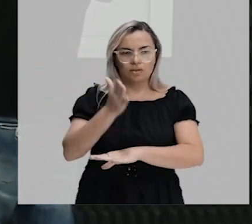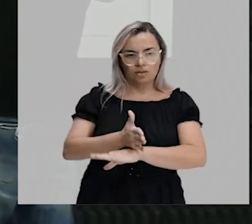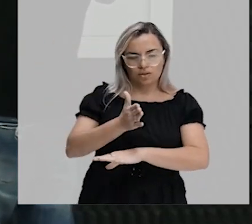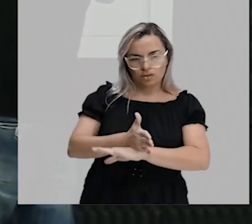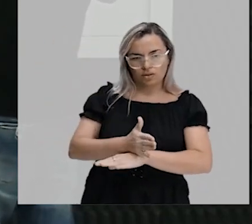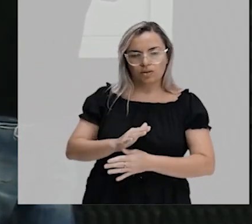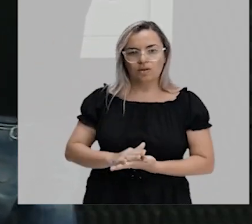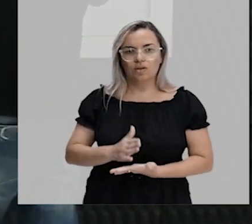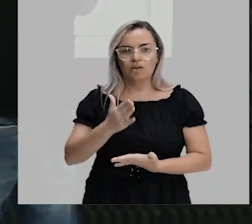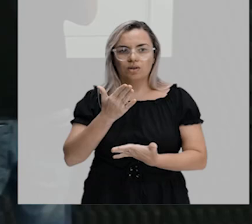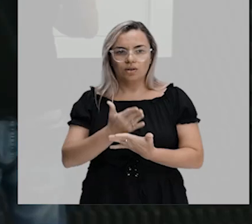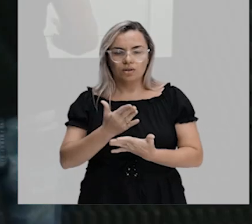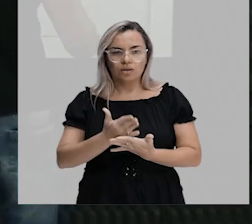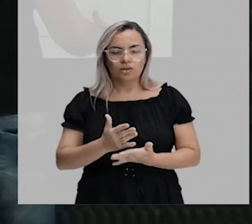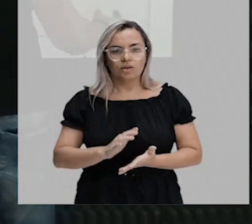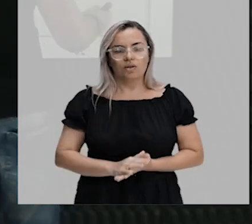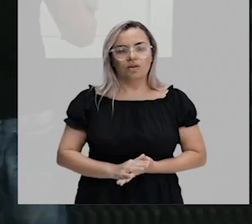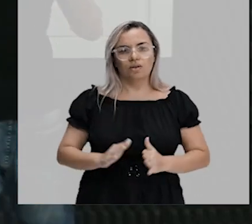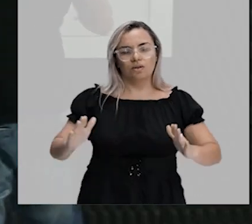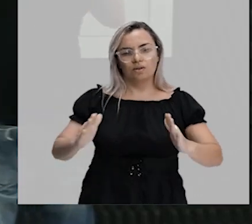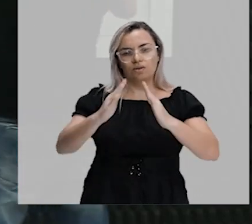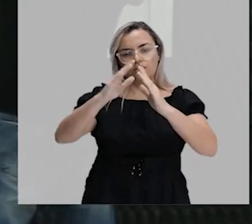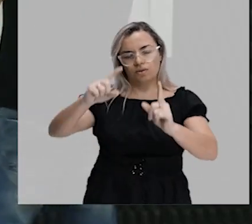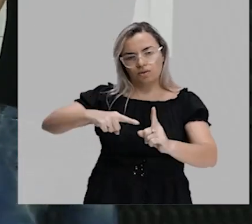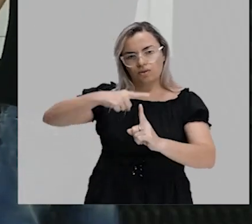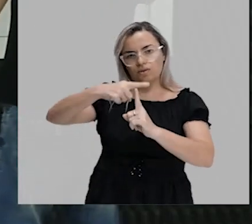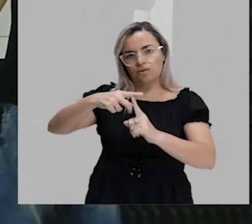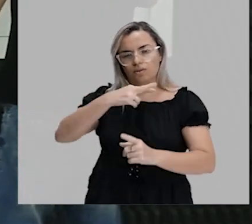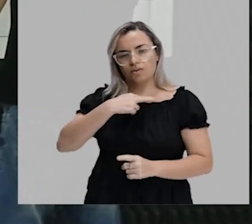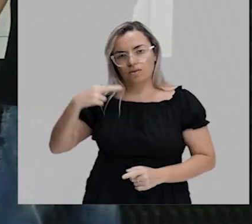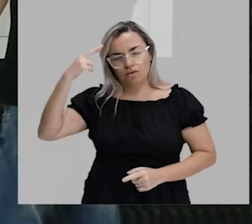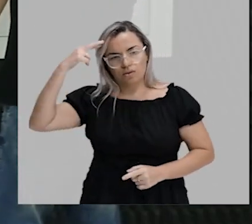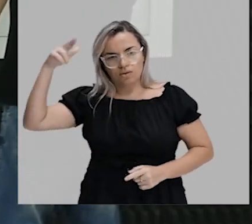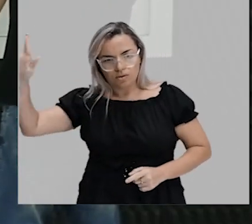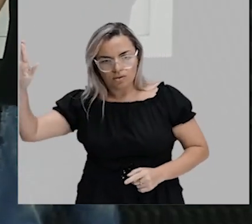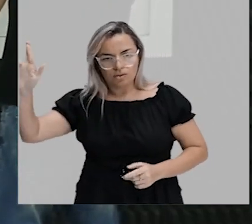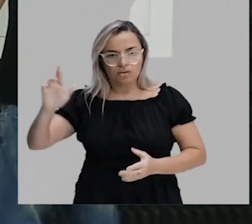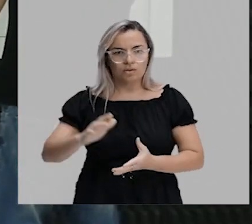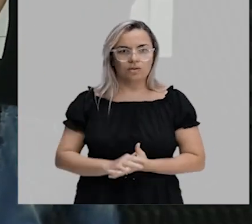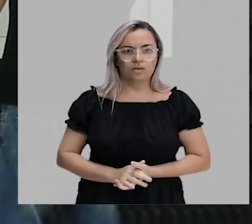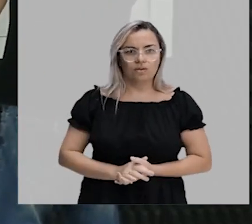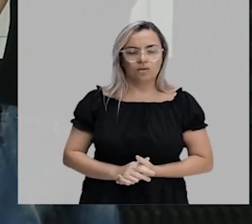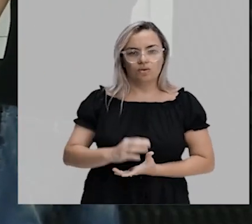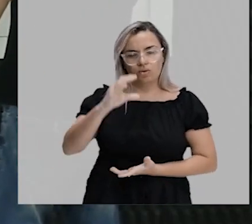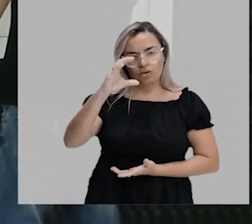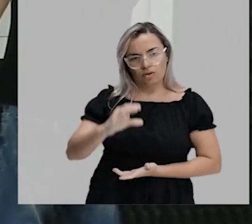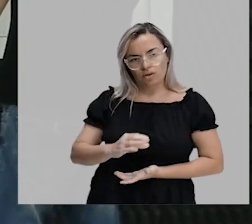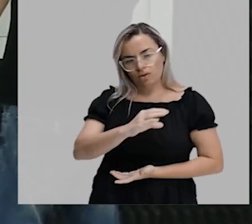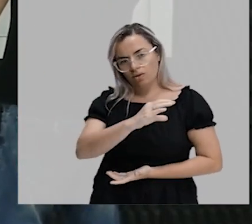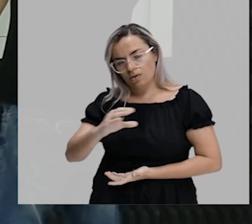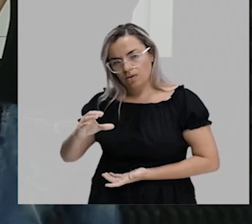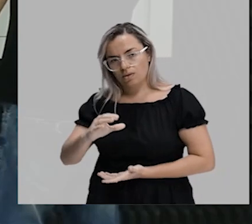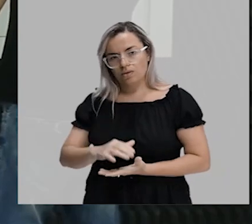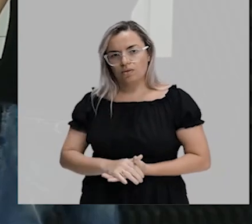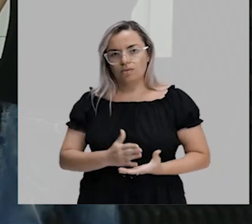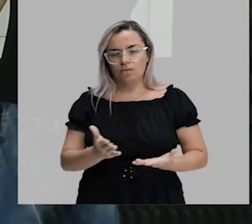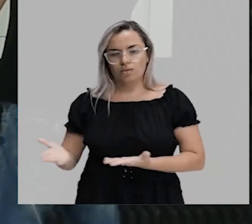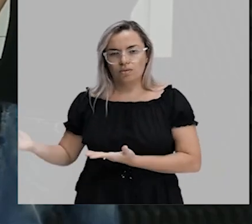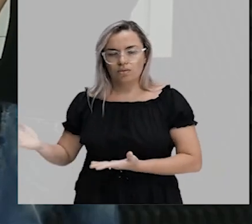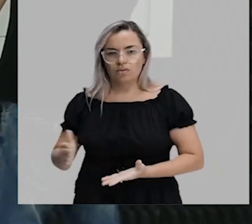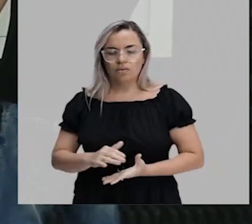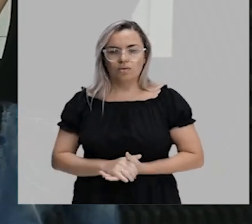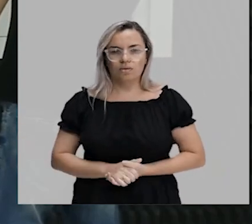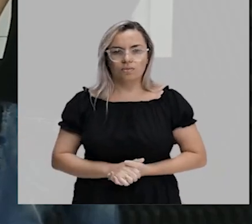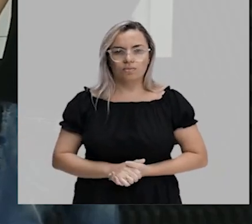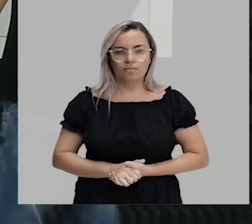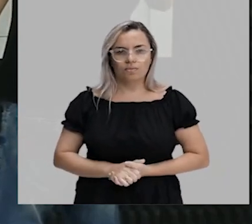bem trabalhada pela igreja, então religioso. E detalhe, cristianismo. Está